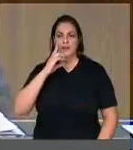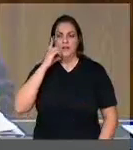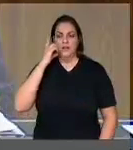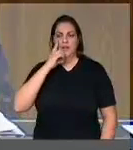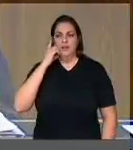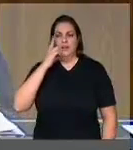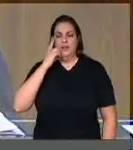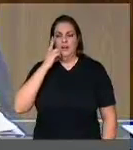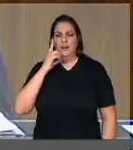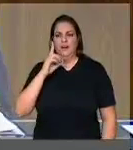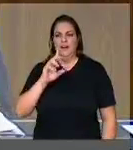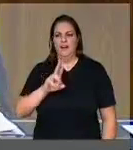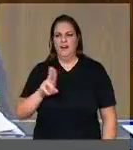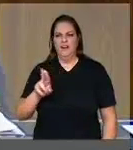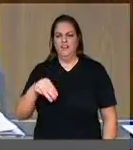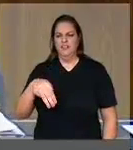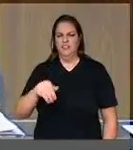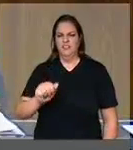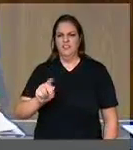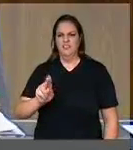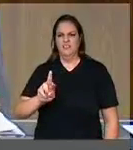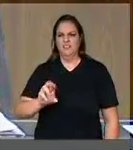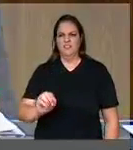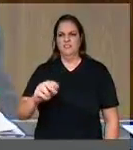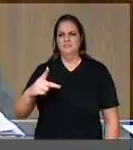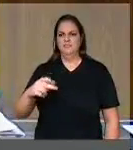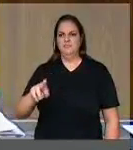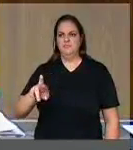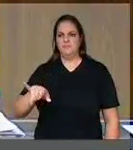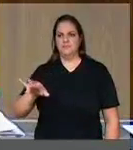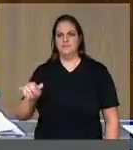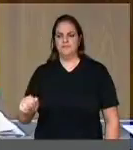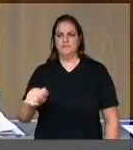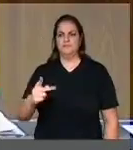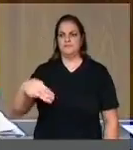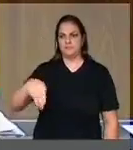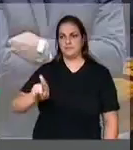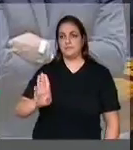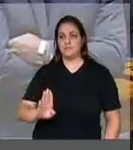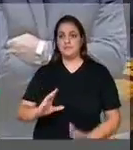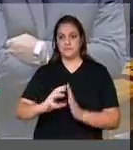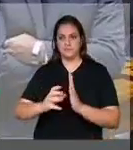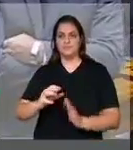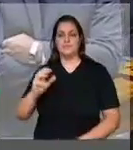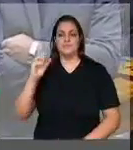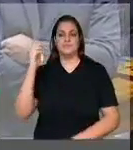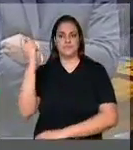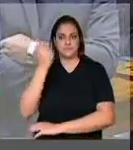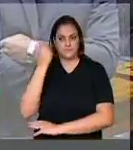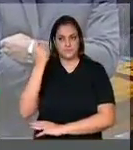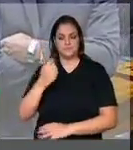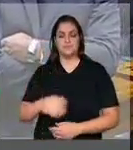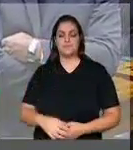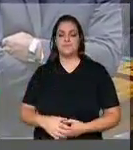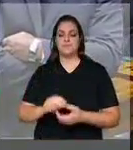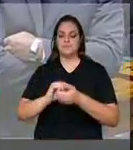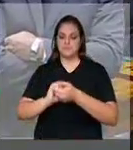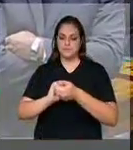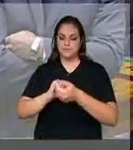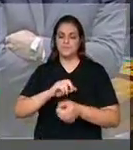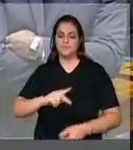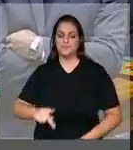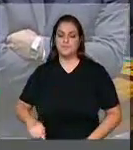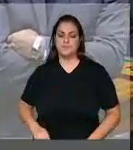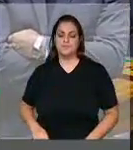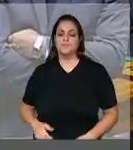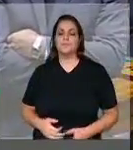para fazer seu registro da comunidade Mauro Pereira, PMDB do Rio Grande do Sul. Senhor presidente, deputado Pedro Kizai, estou tendo o